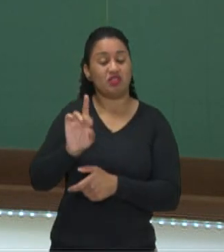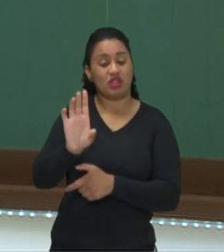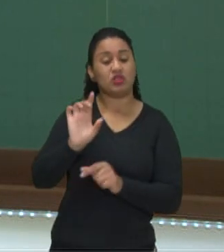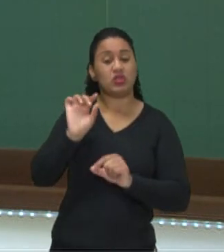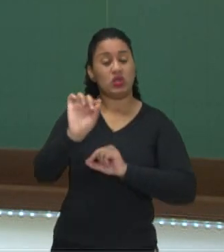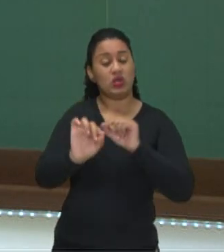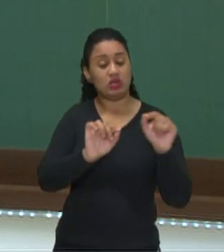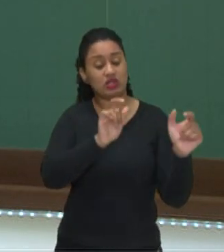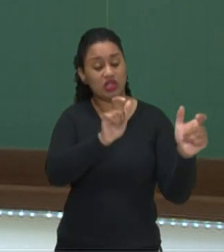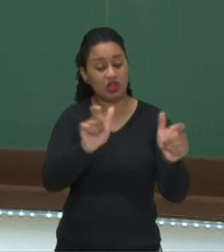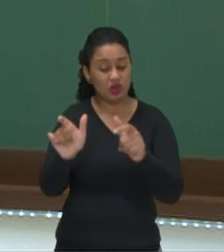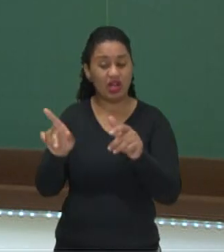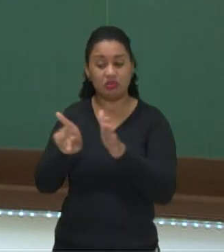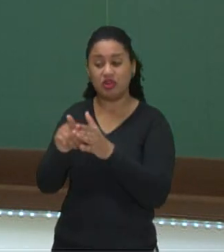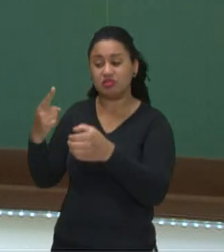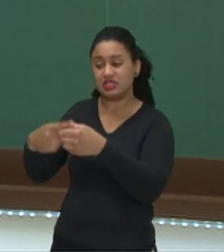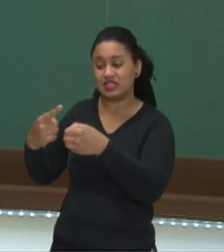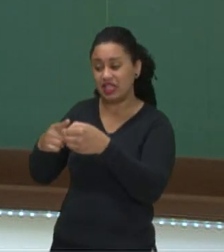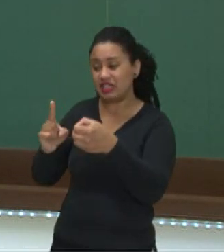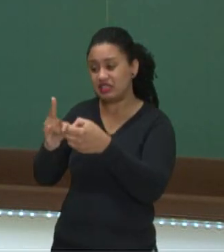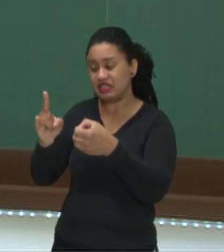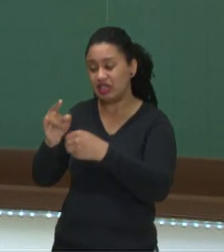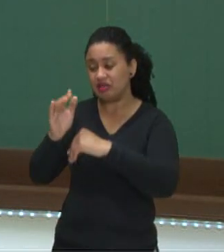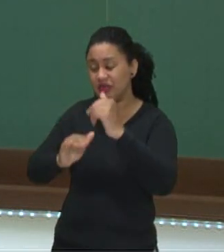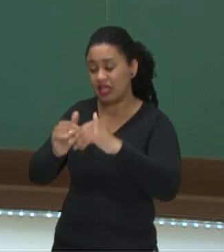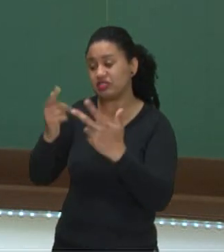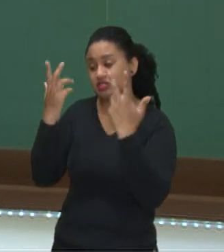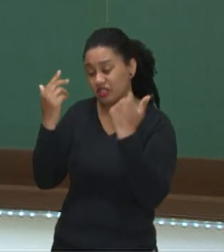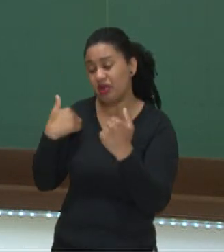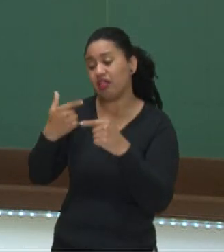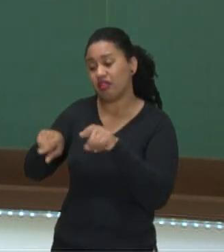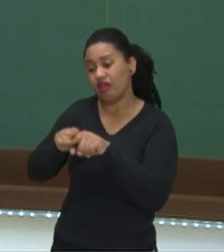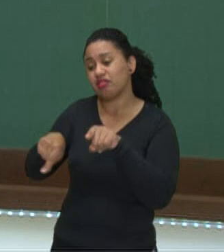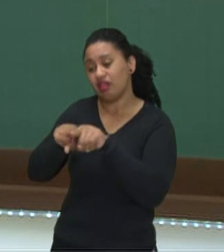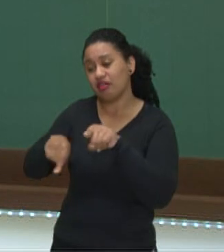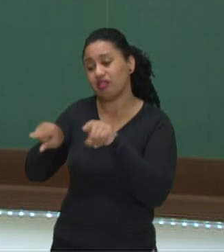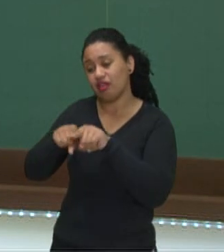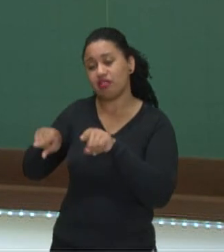somente aquele ambiente urbano, aquelas atividades normais do dia a dia.